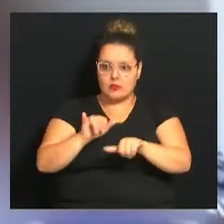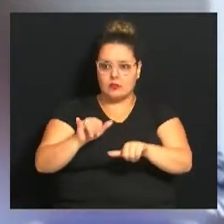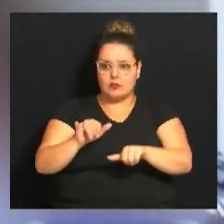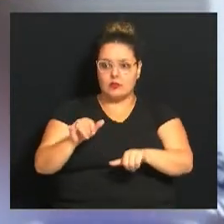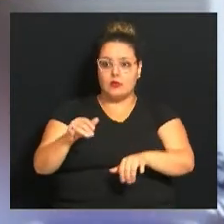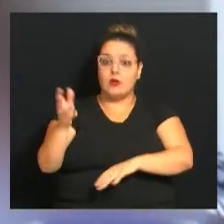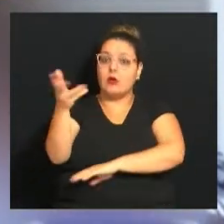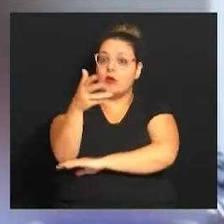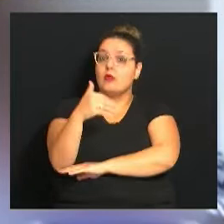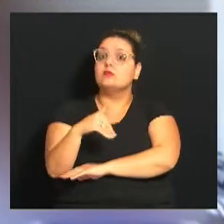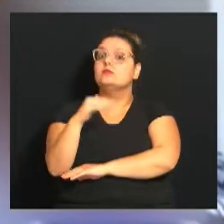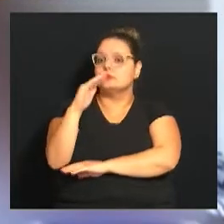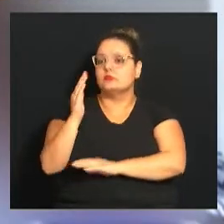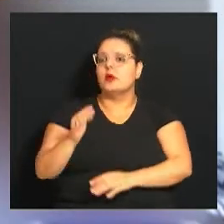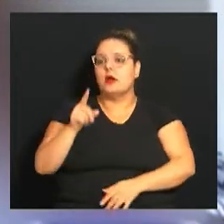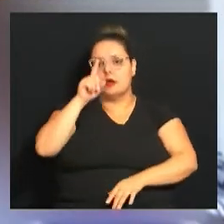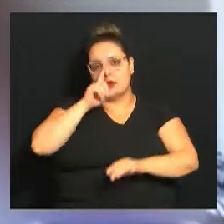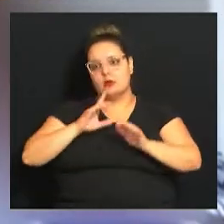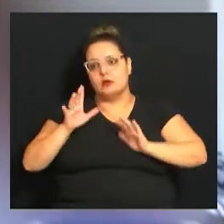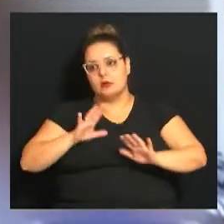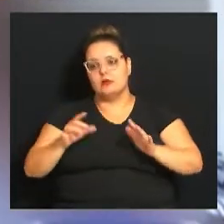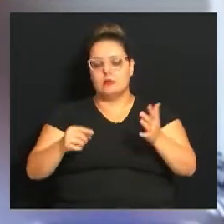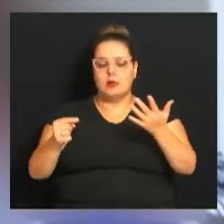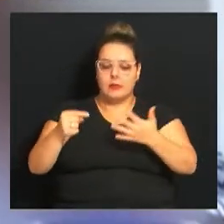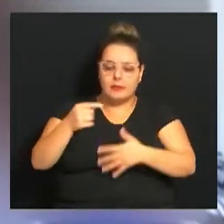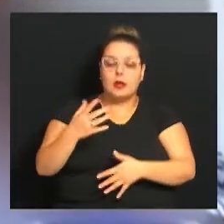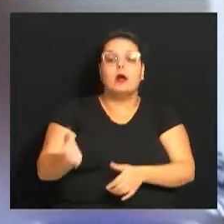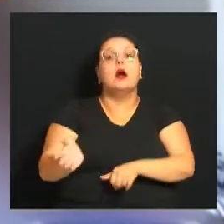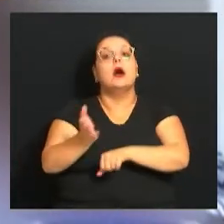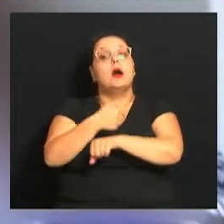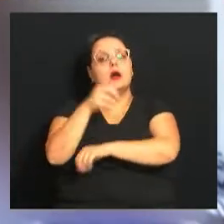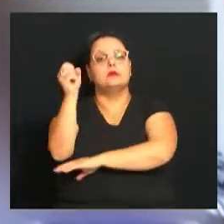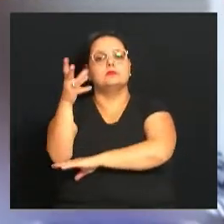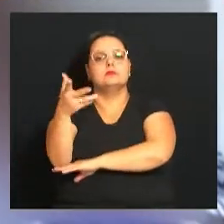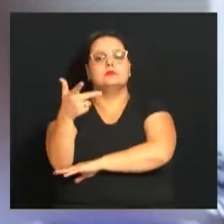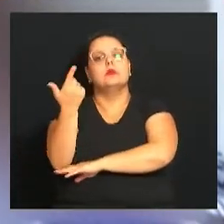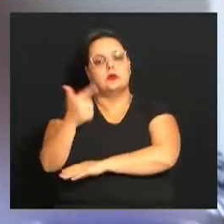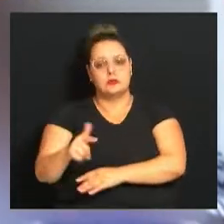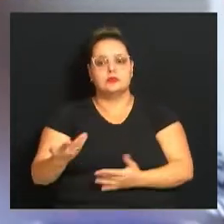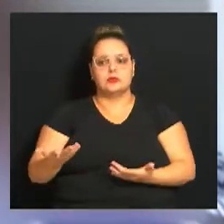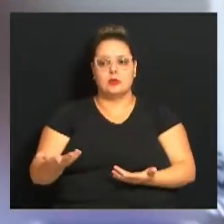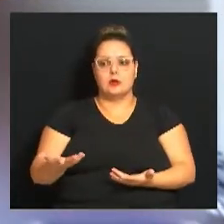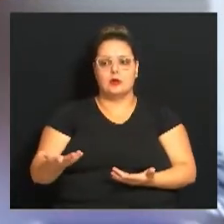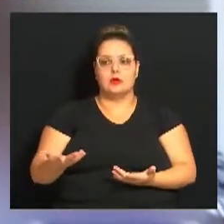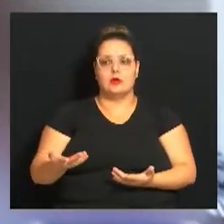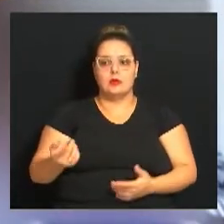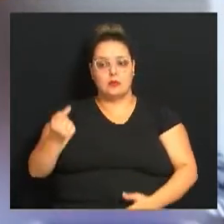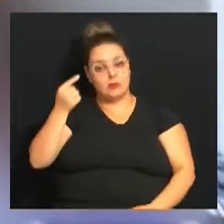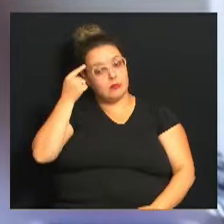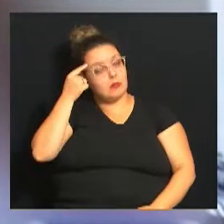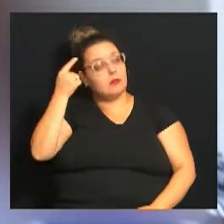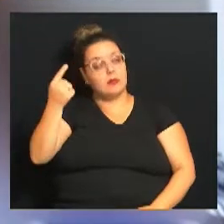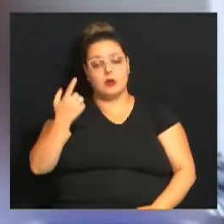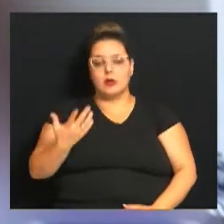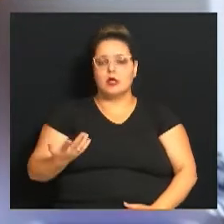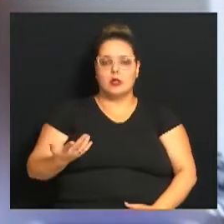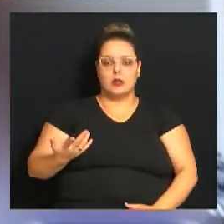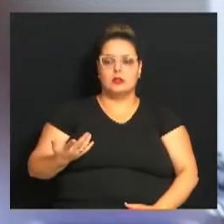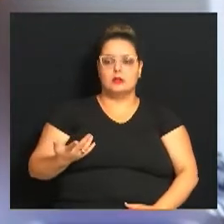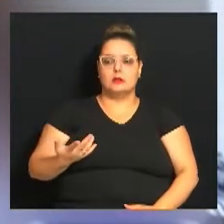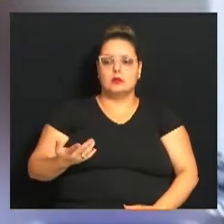da velocidade, tenha cuidado, tal, antes do radar funcionar. Então, isso é uma questão que deve